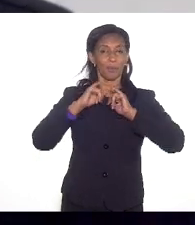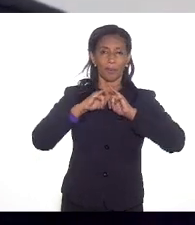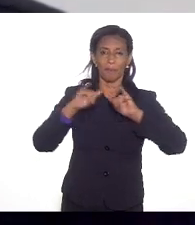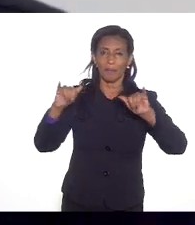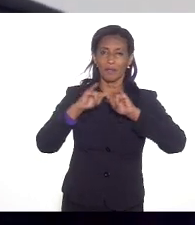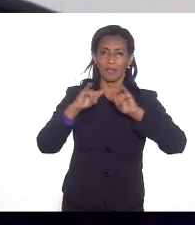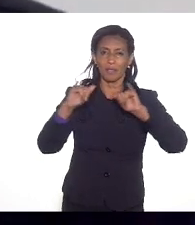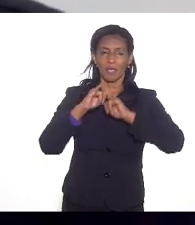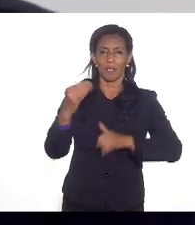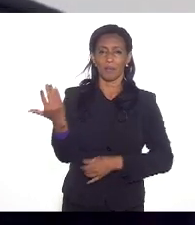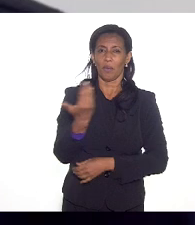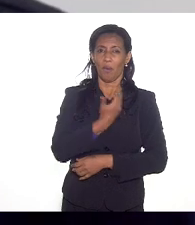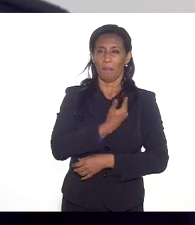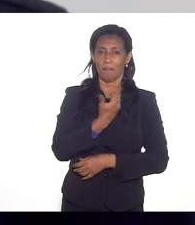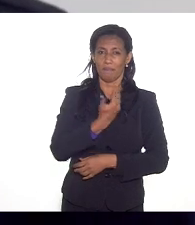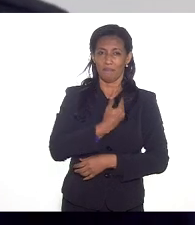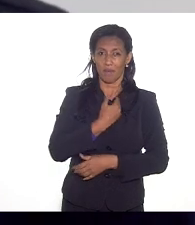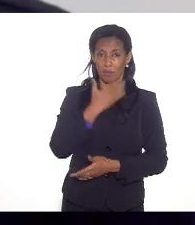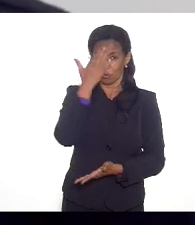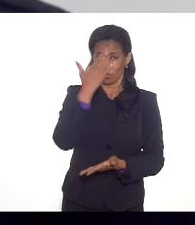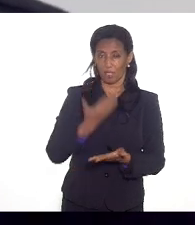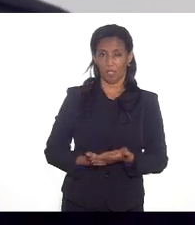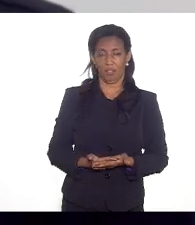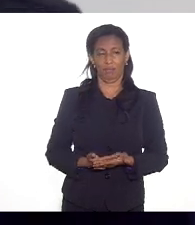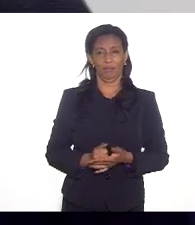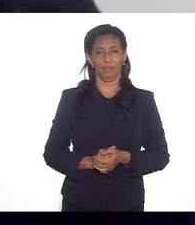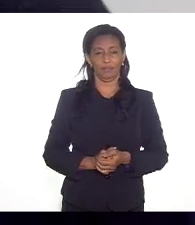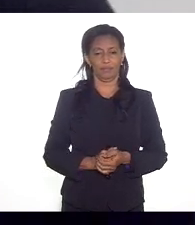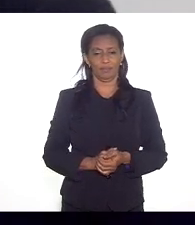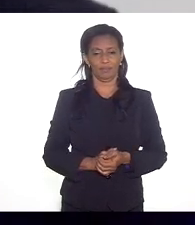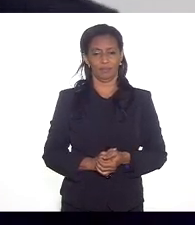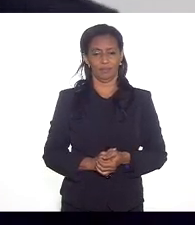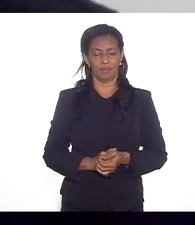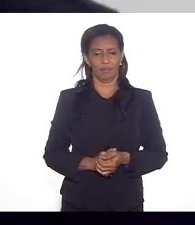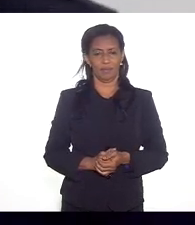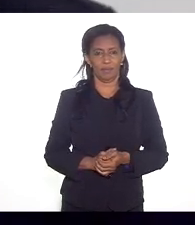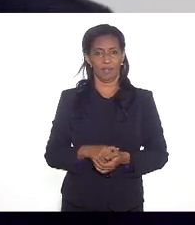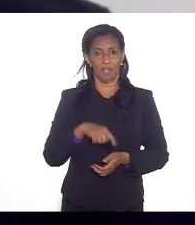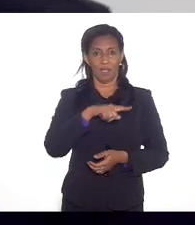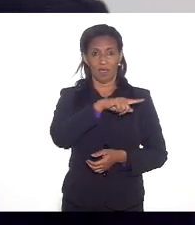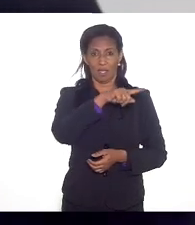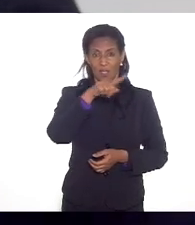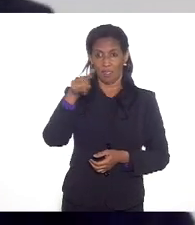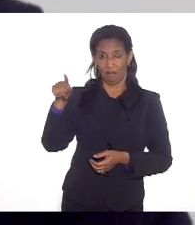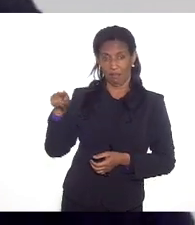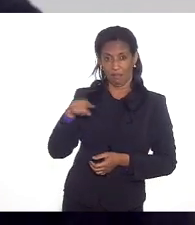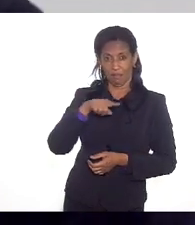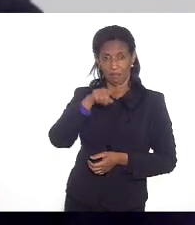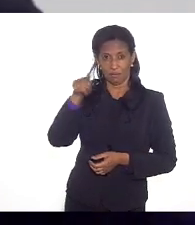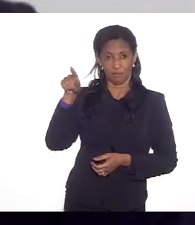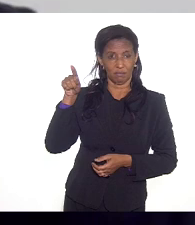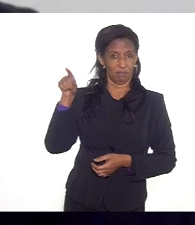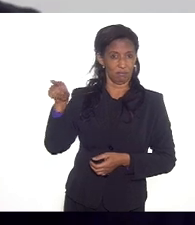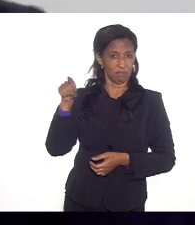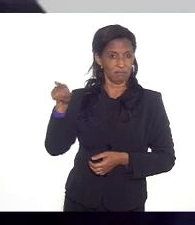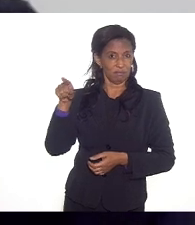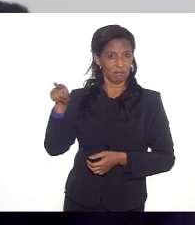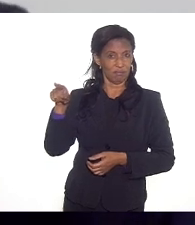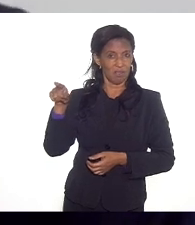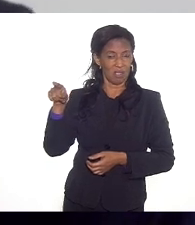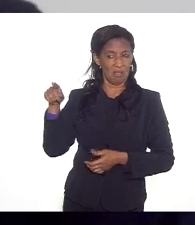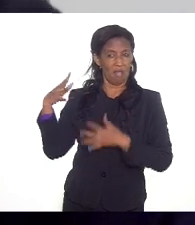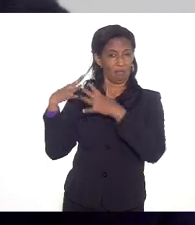para os meus amigos e para aqueles que acreditam e esses que estão aí atravancando